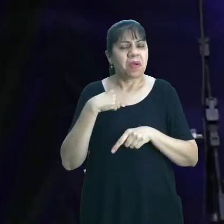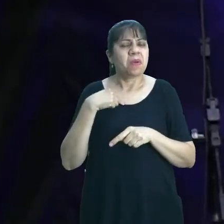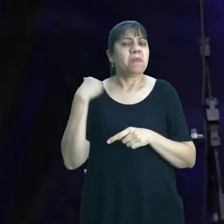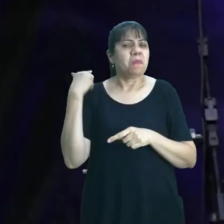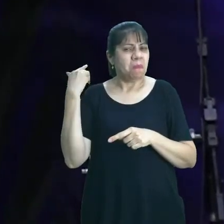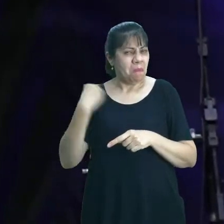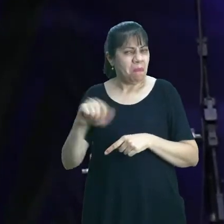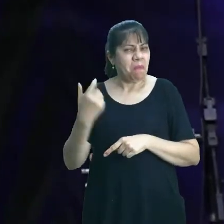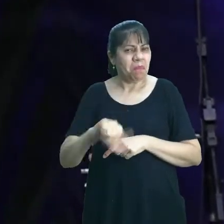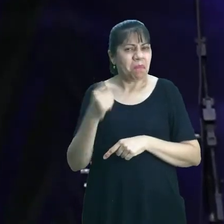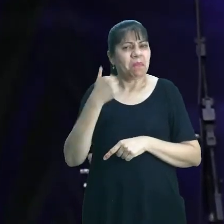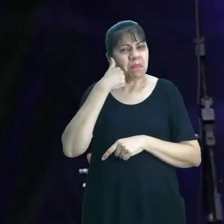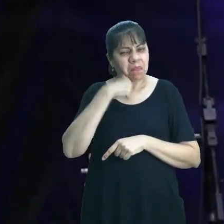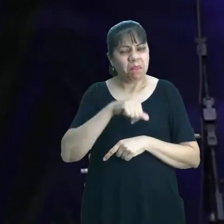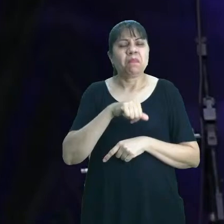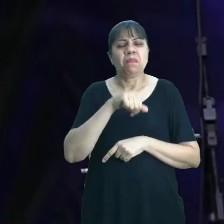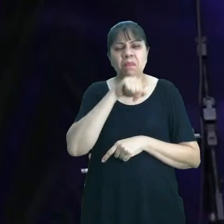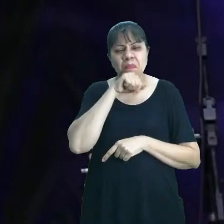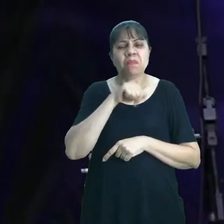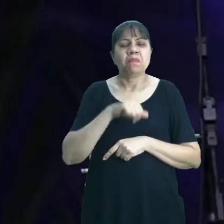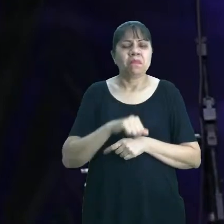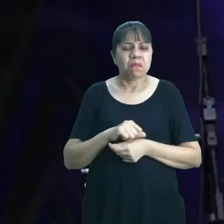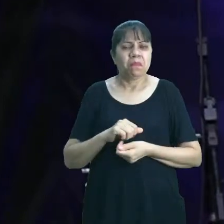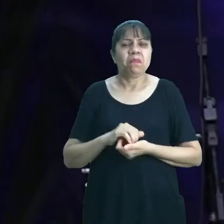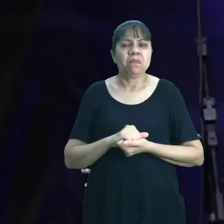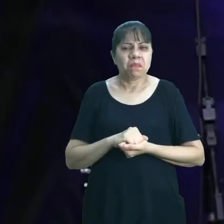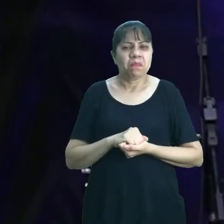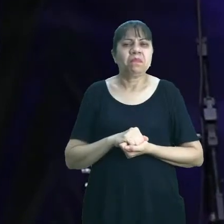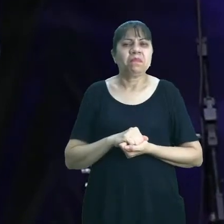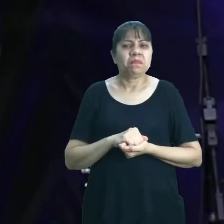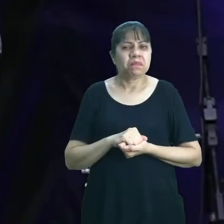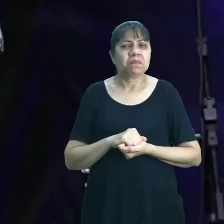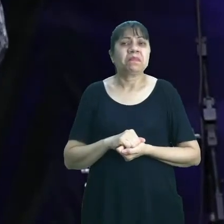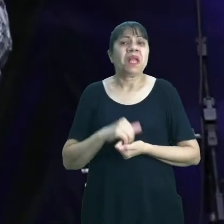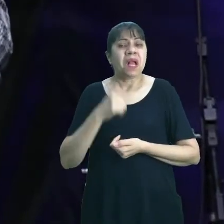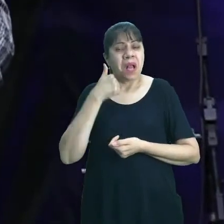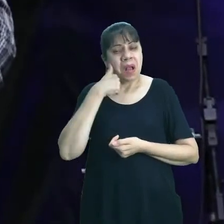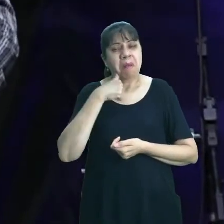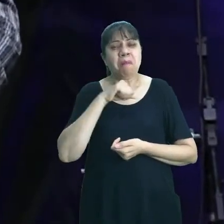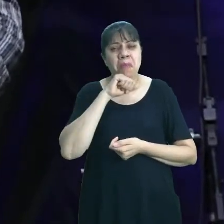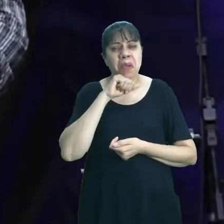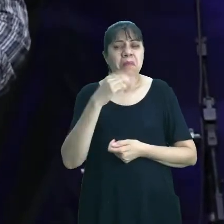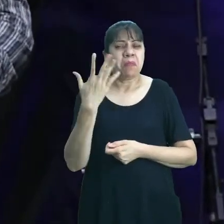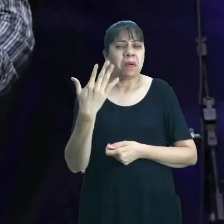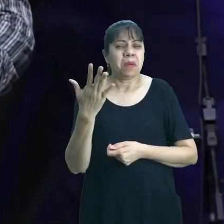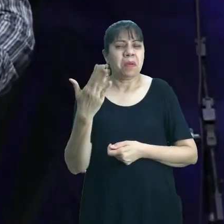O negócio pegava, meu irmão. Minha mãe tinha uma mão leve, para não dizer o contrário.